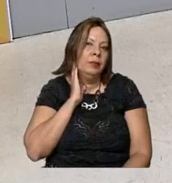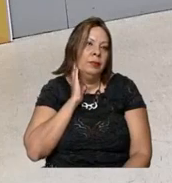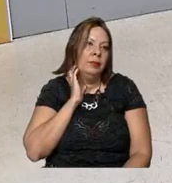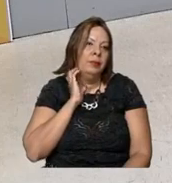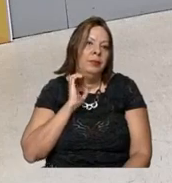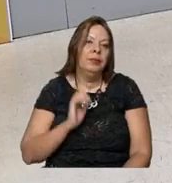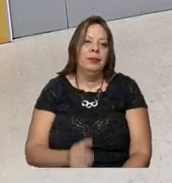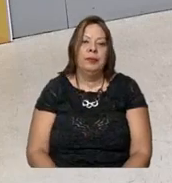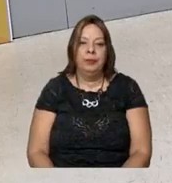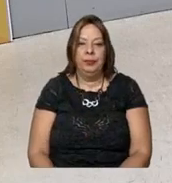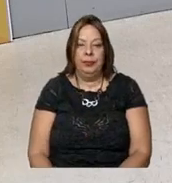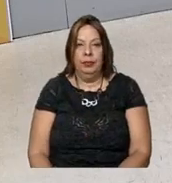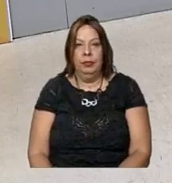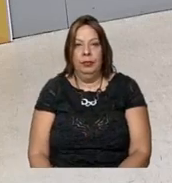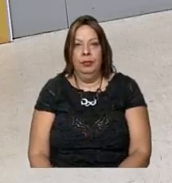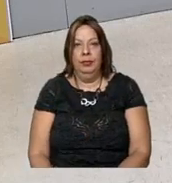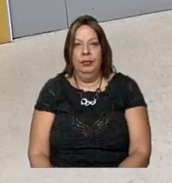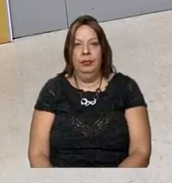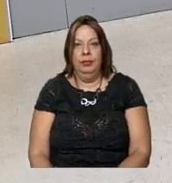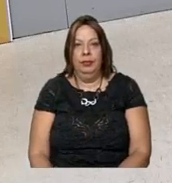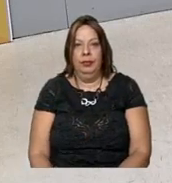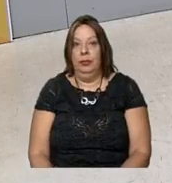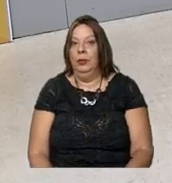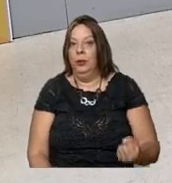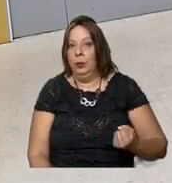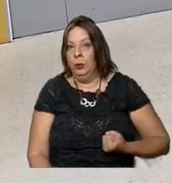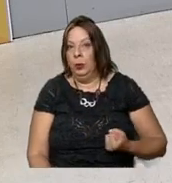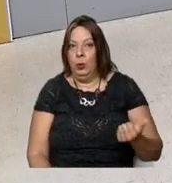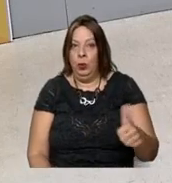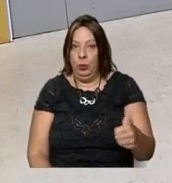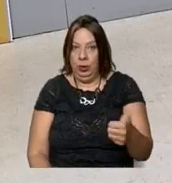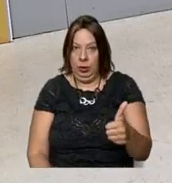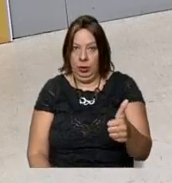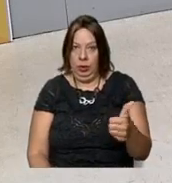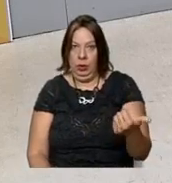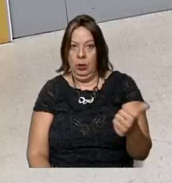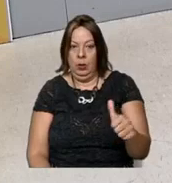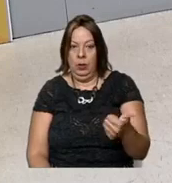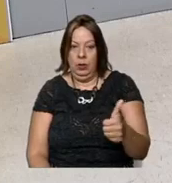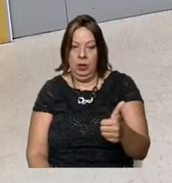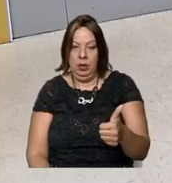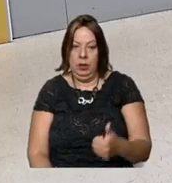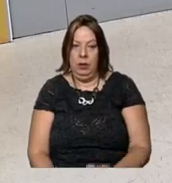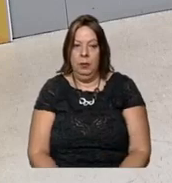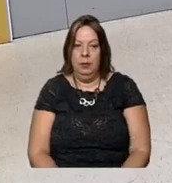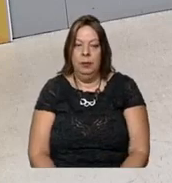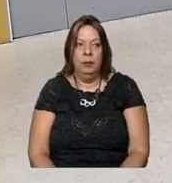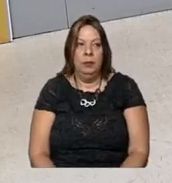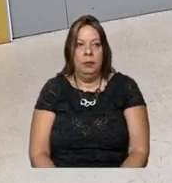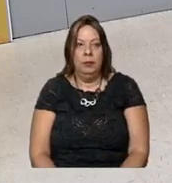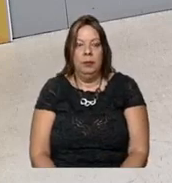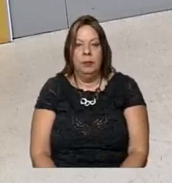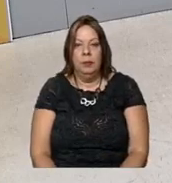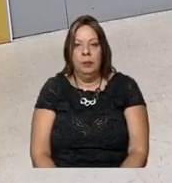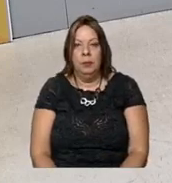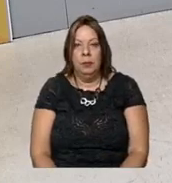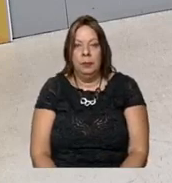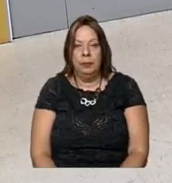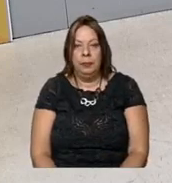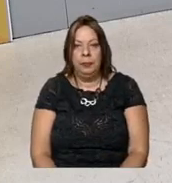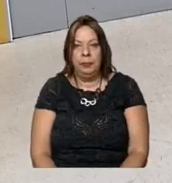16, então, marca a bolinha de número 11, 11, marcou